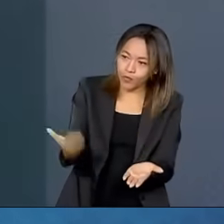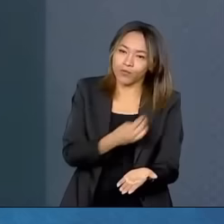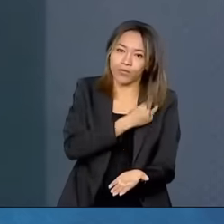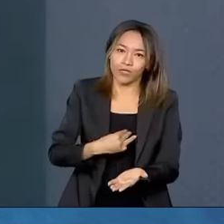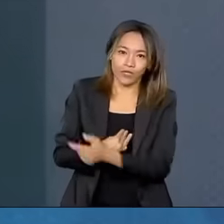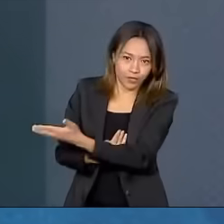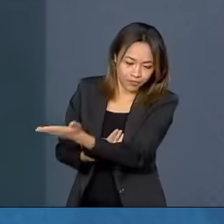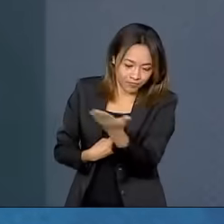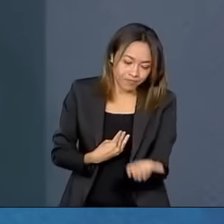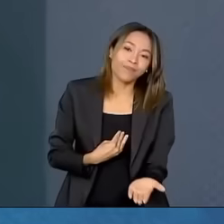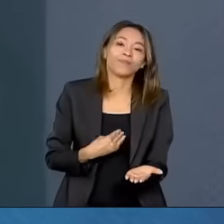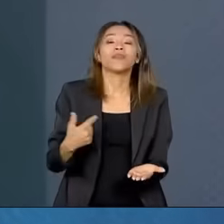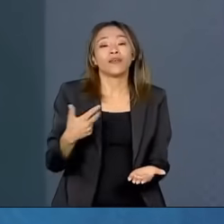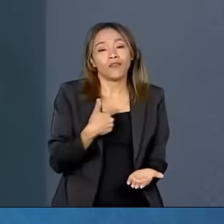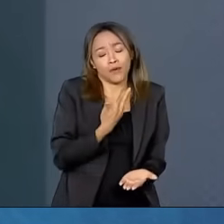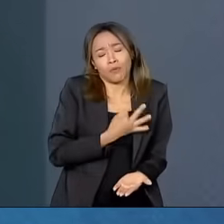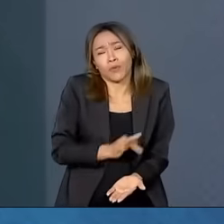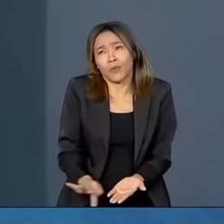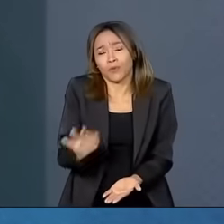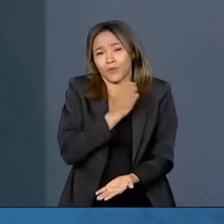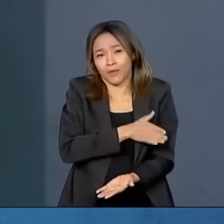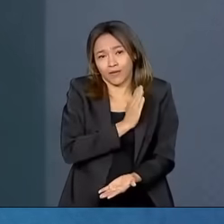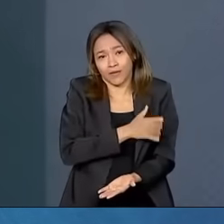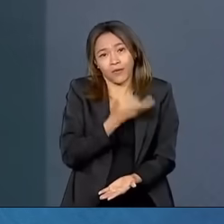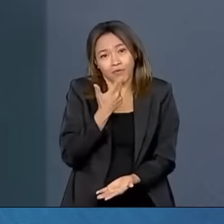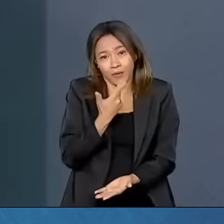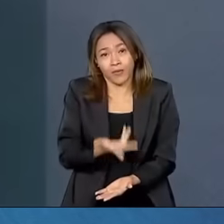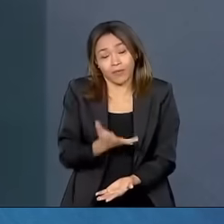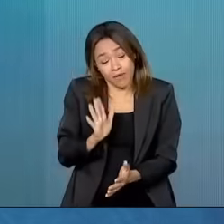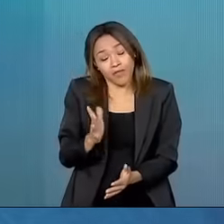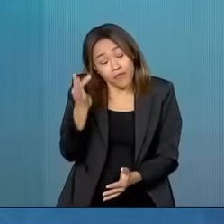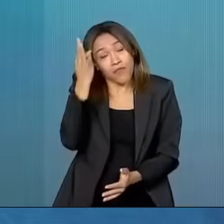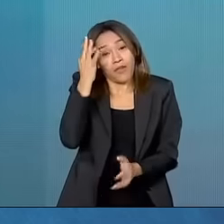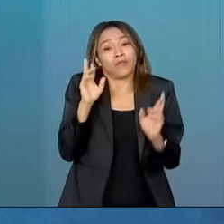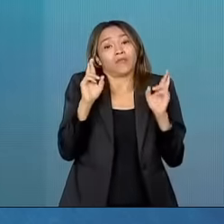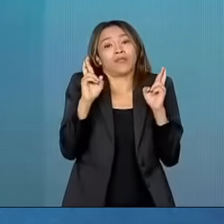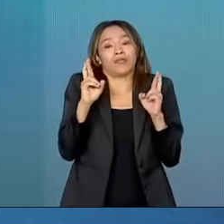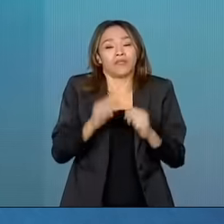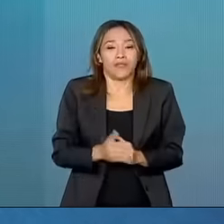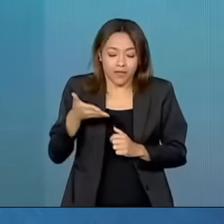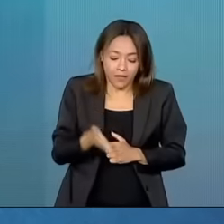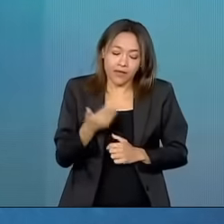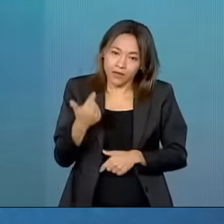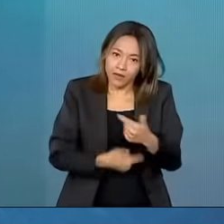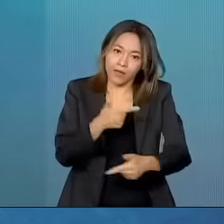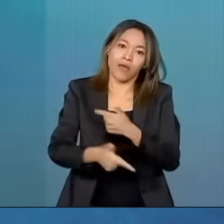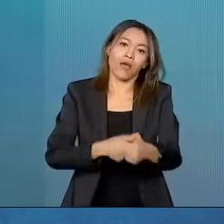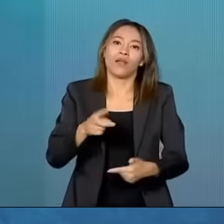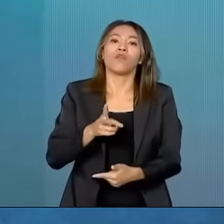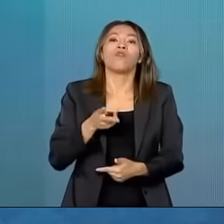É claro que digo isso com uma certa dor no coração, mas ao mesmo tempo com muita fé e esperança de que esse trabalho não vai